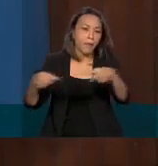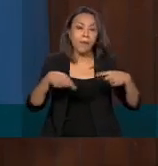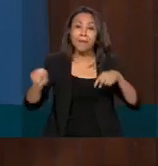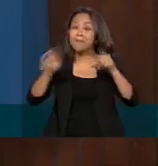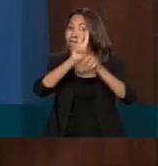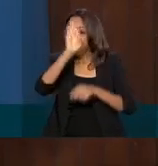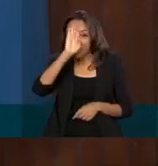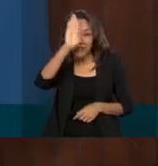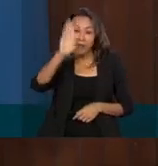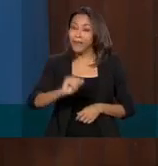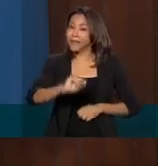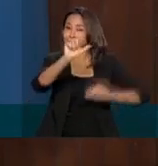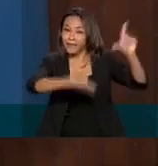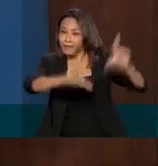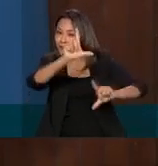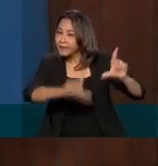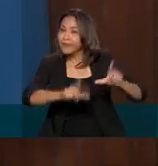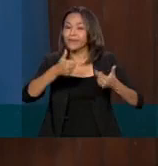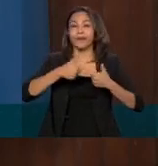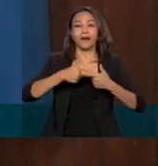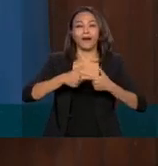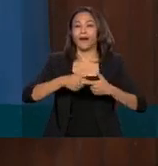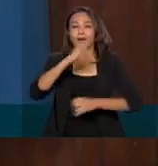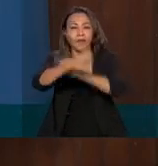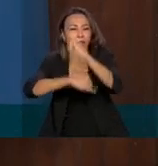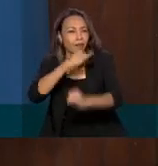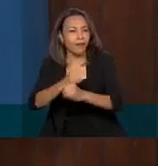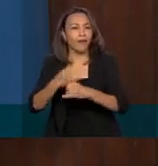na mídia, na imprensa e nas redes sociais,